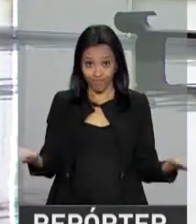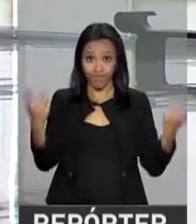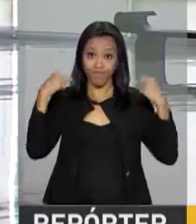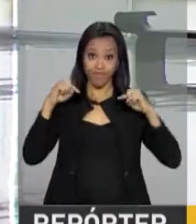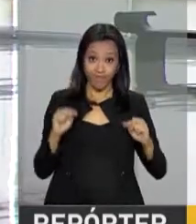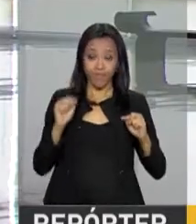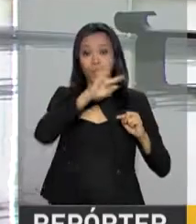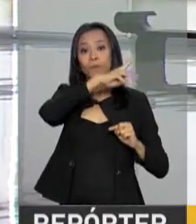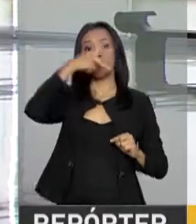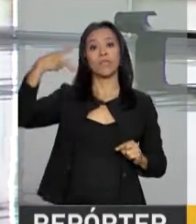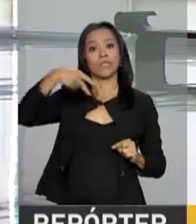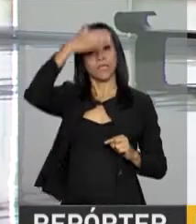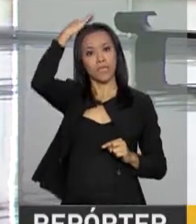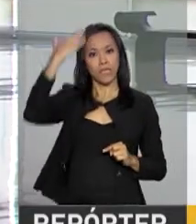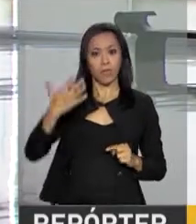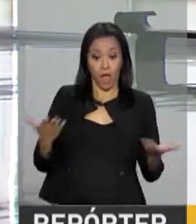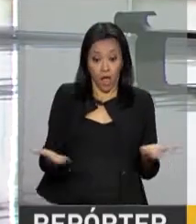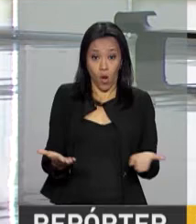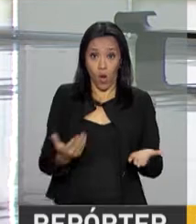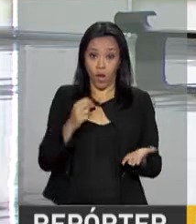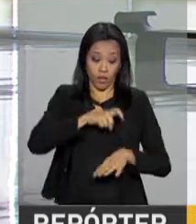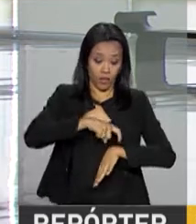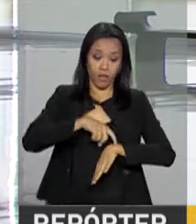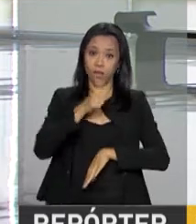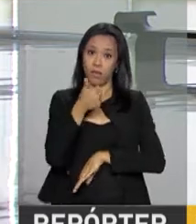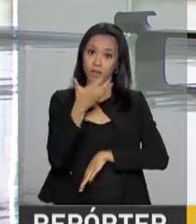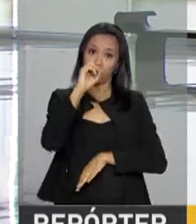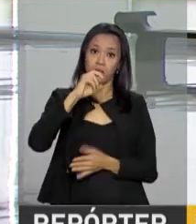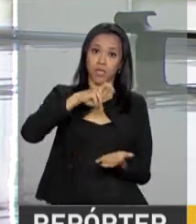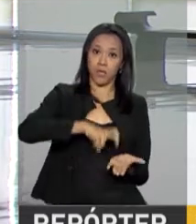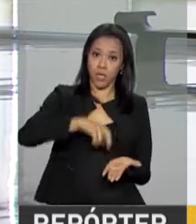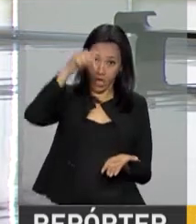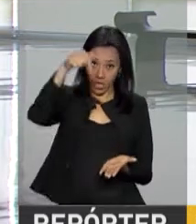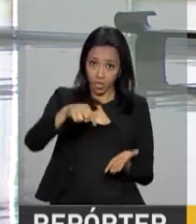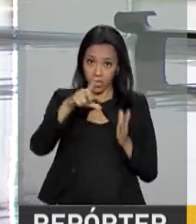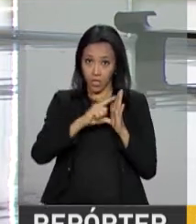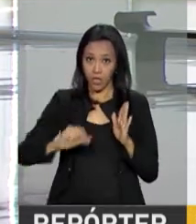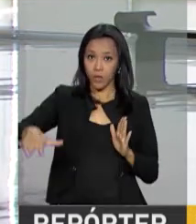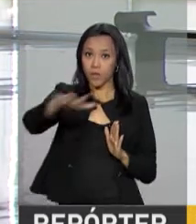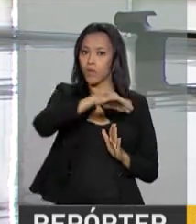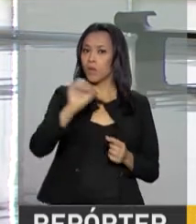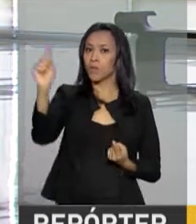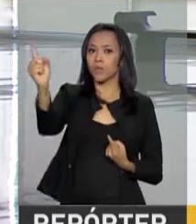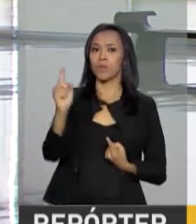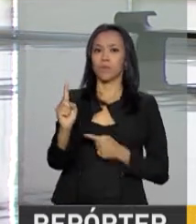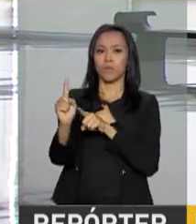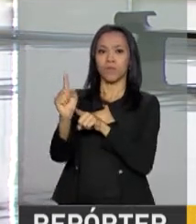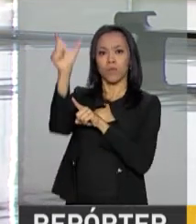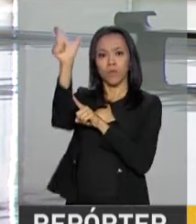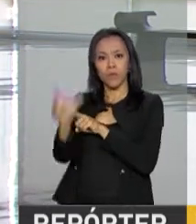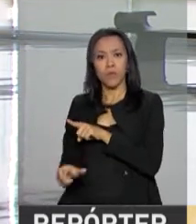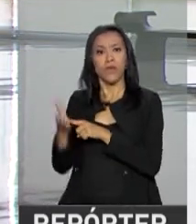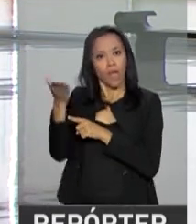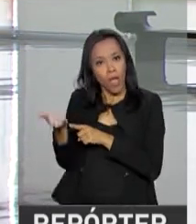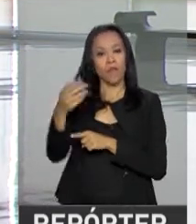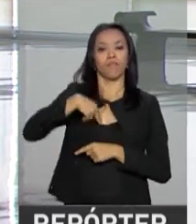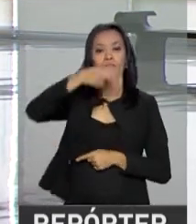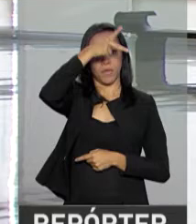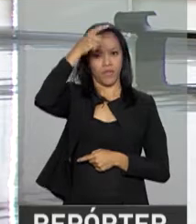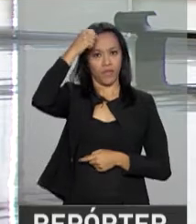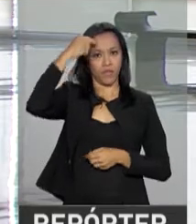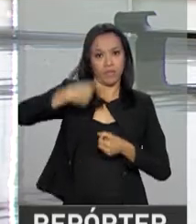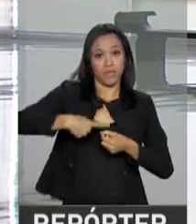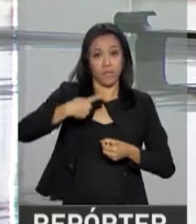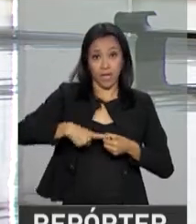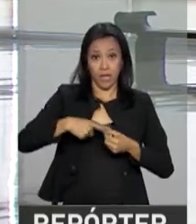presidente michel temer recebe agora às 10 horas da manhã que no palácio do planalto orlando morando que é prefeito de são bernardo do